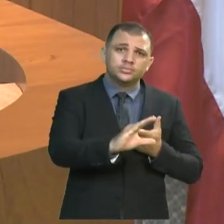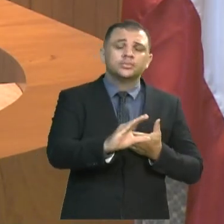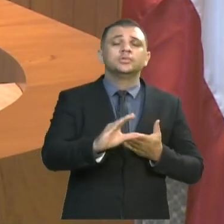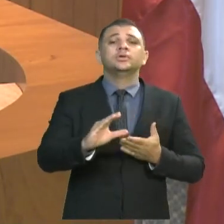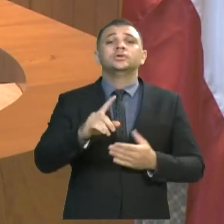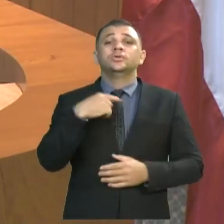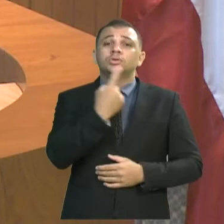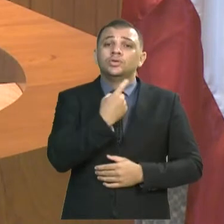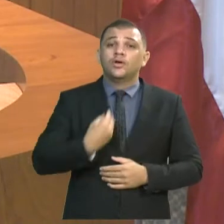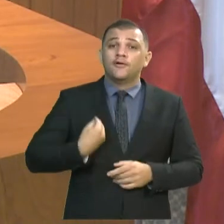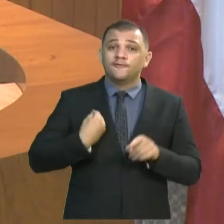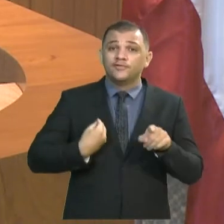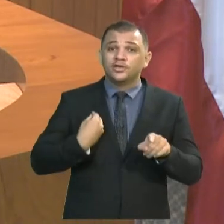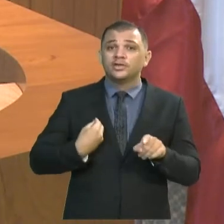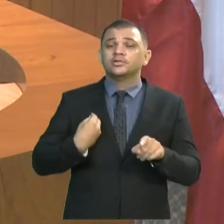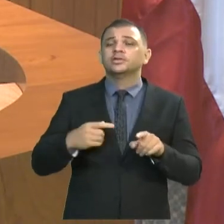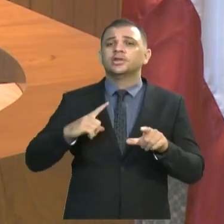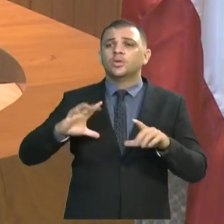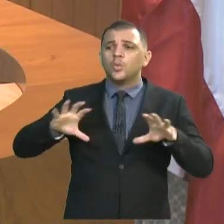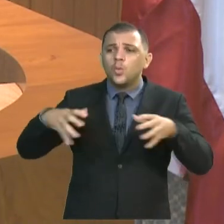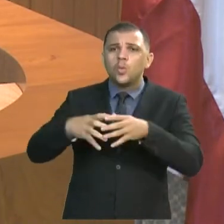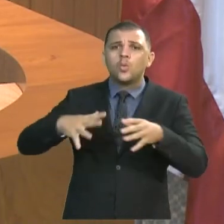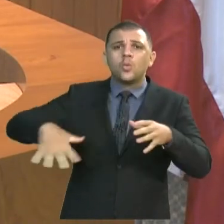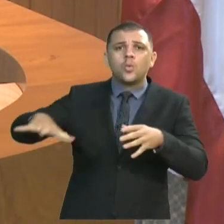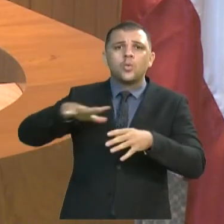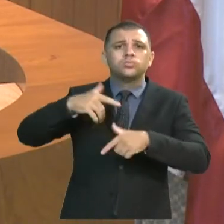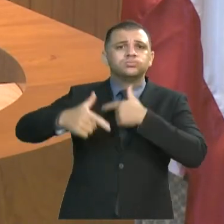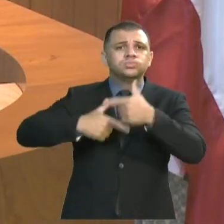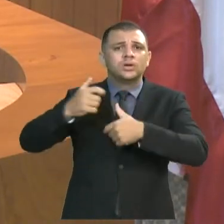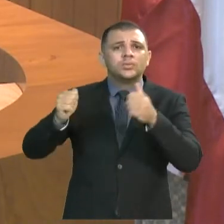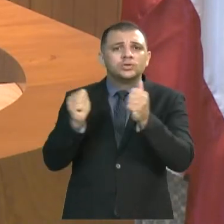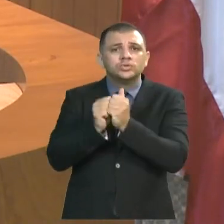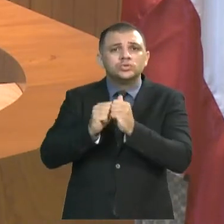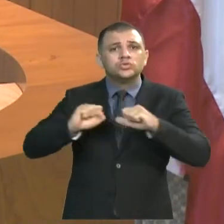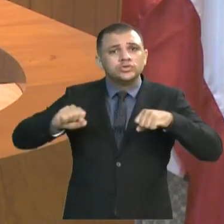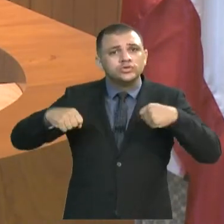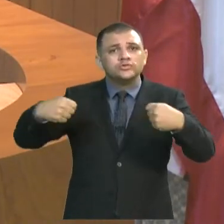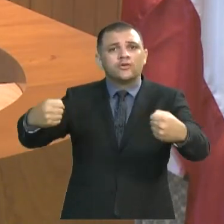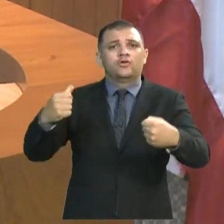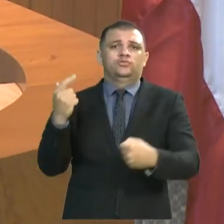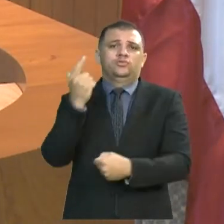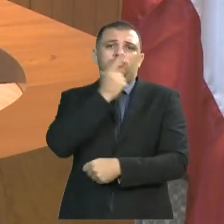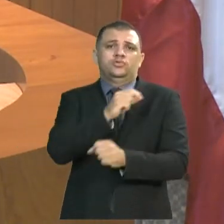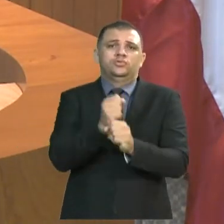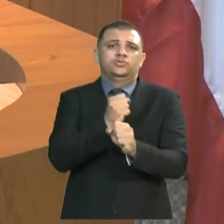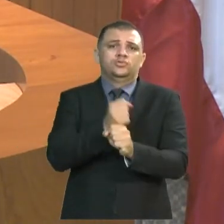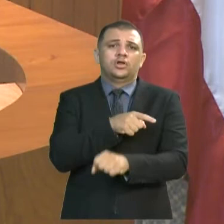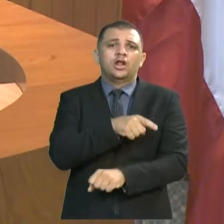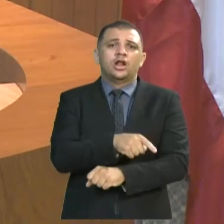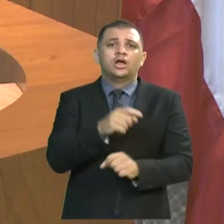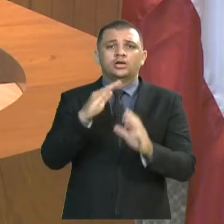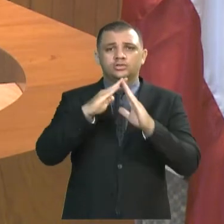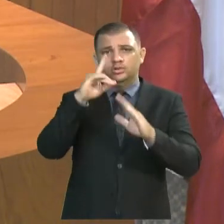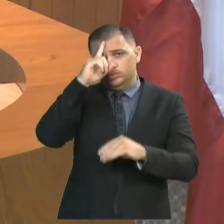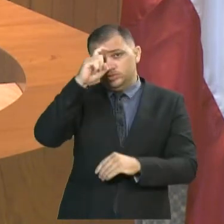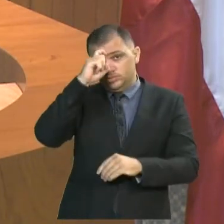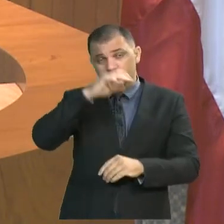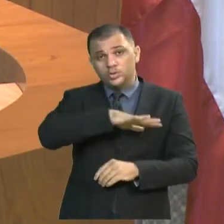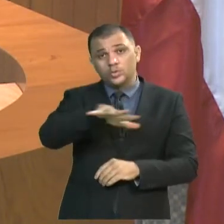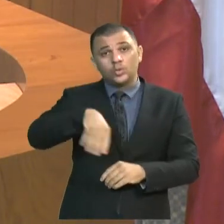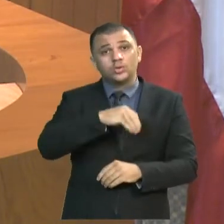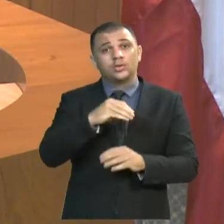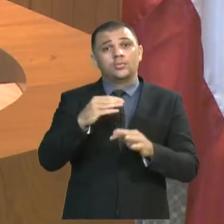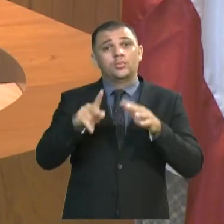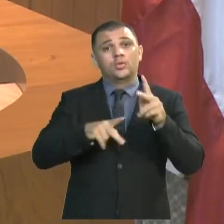ali, há várias mãos ali, né, buscando uma maneira de construirmos esse hospital tão esperado pelo